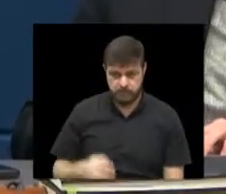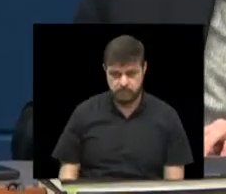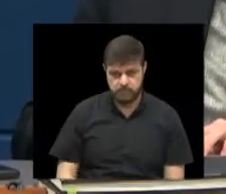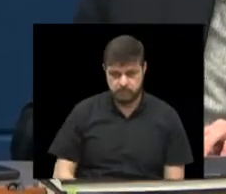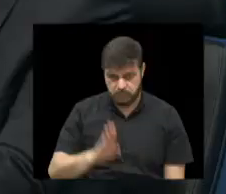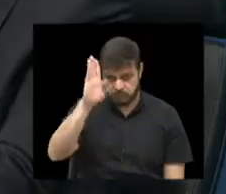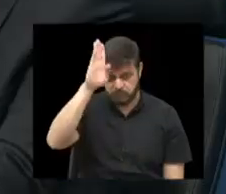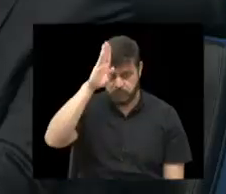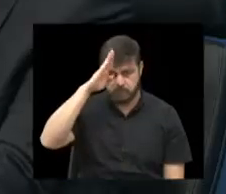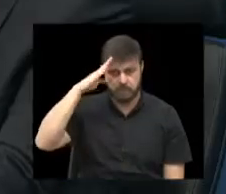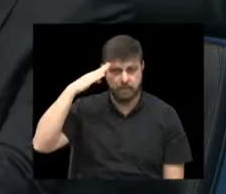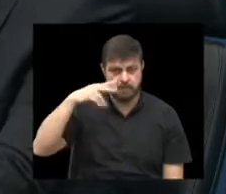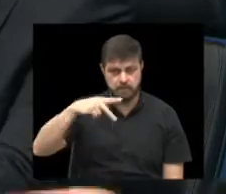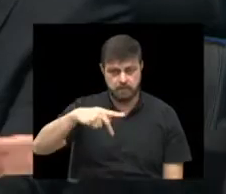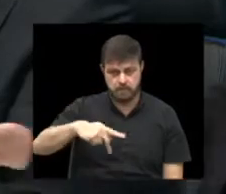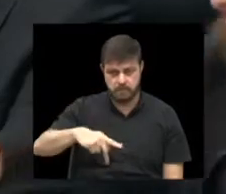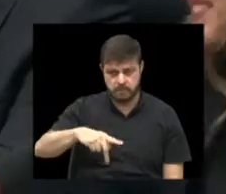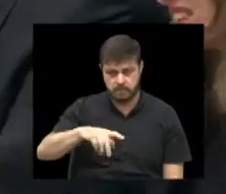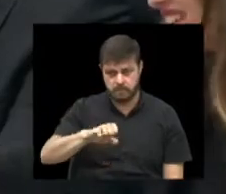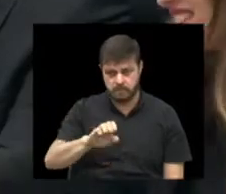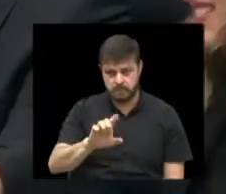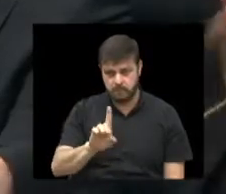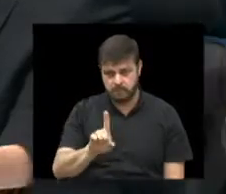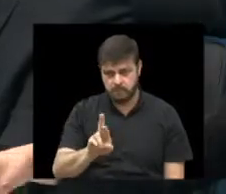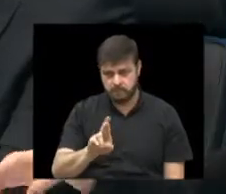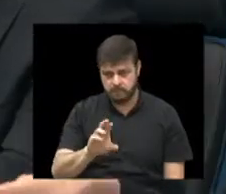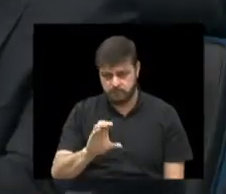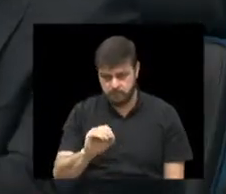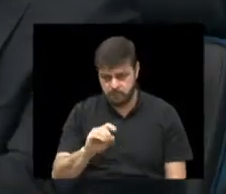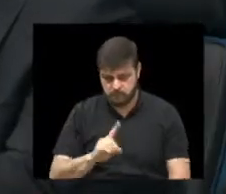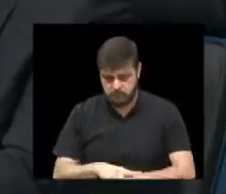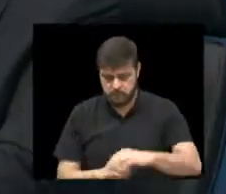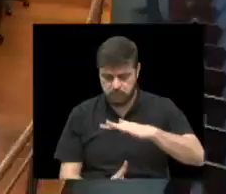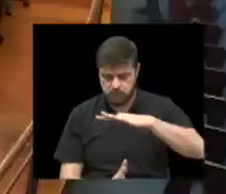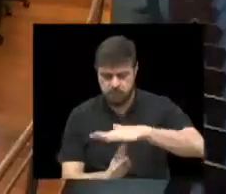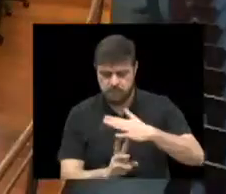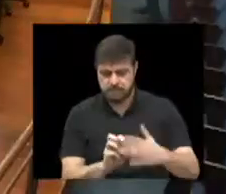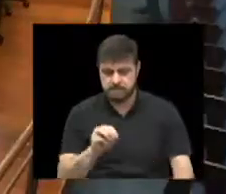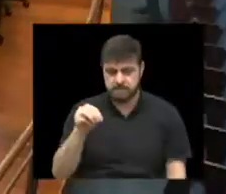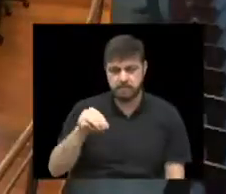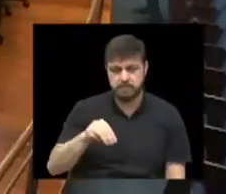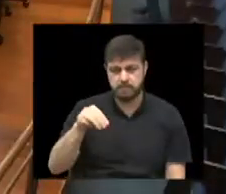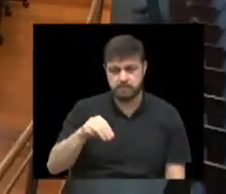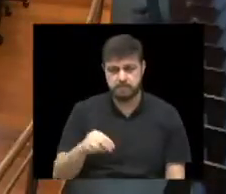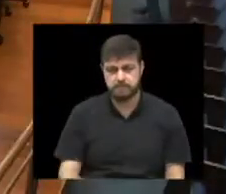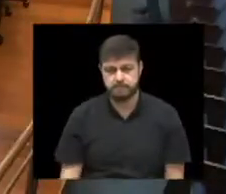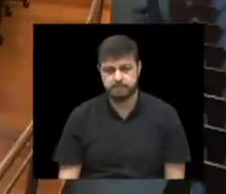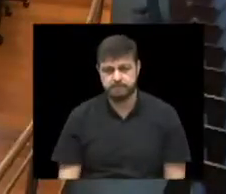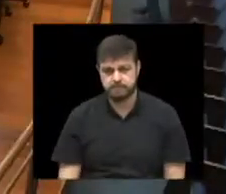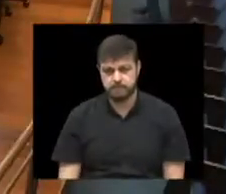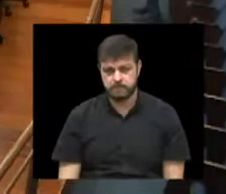Pedro Tourinho. Vereador Pedro Tourinho tem a tribuna por 5 minutos.